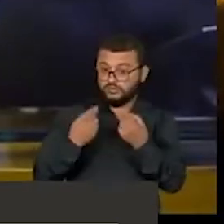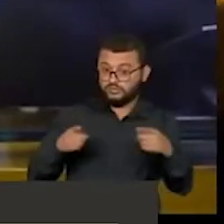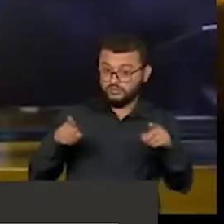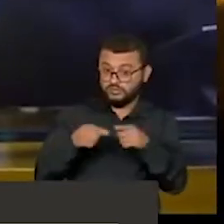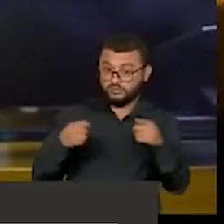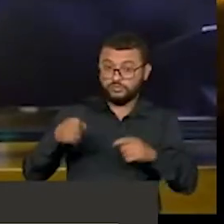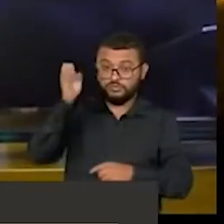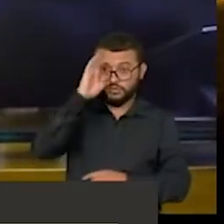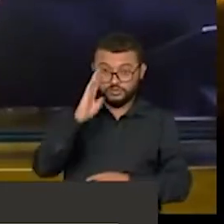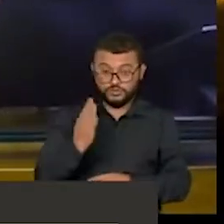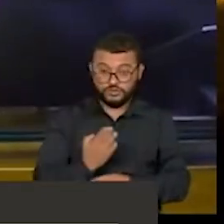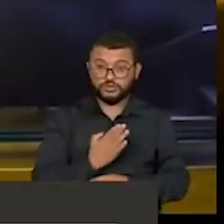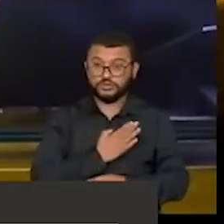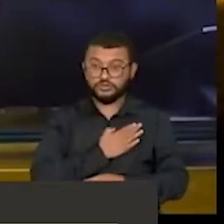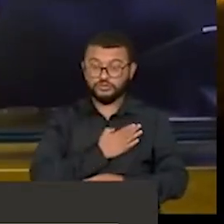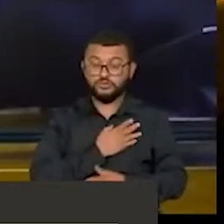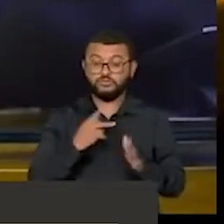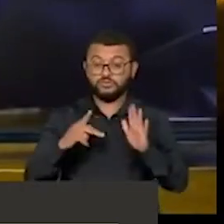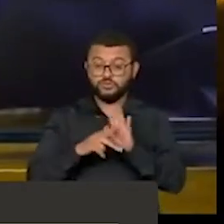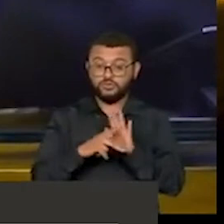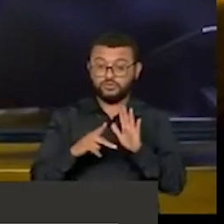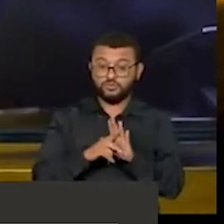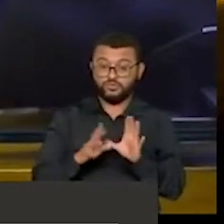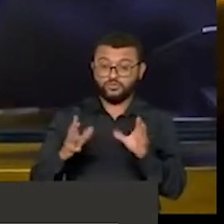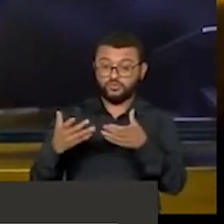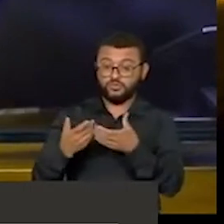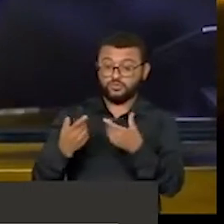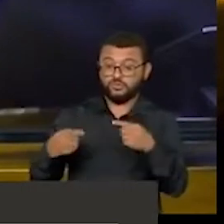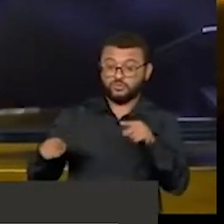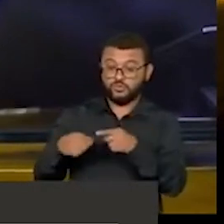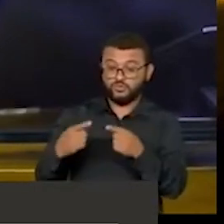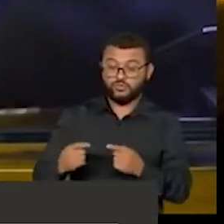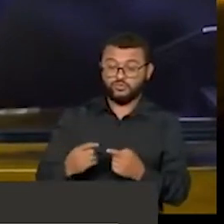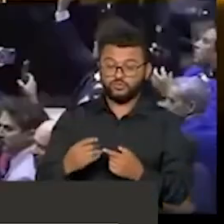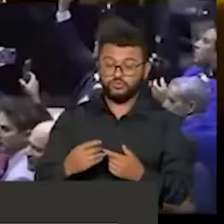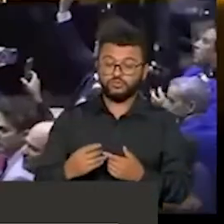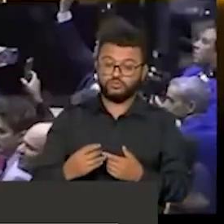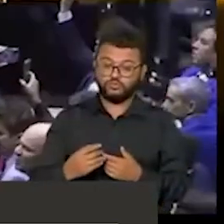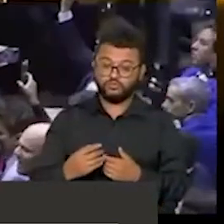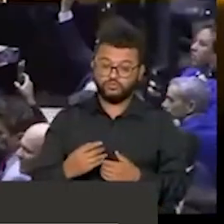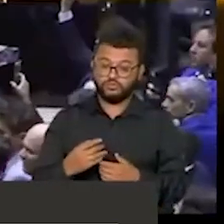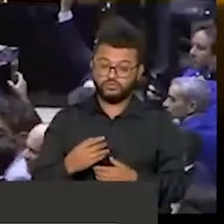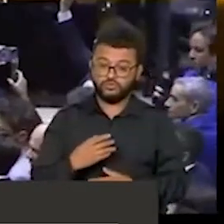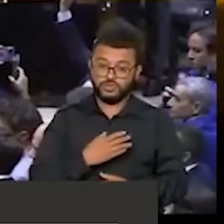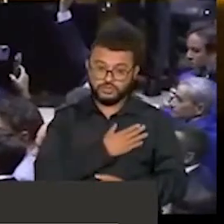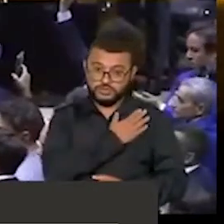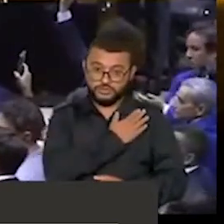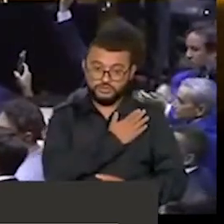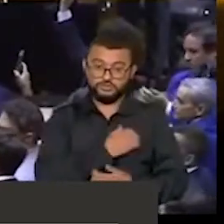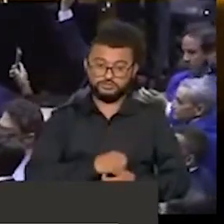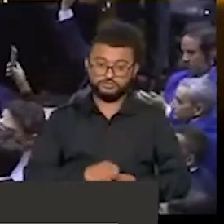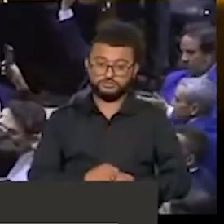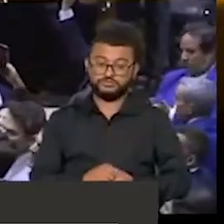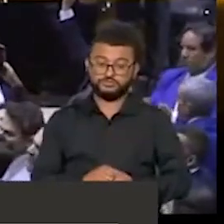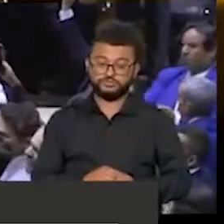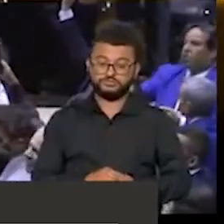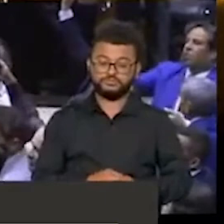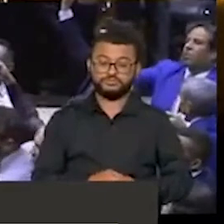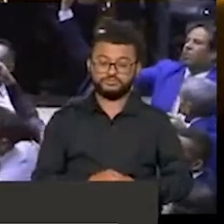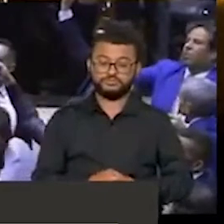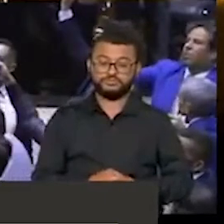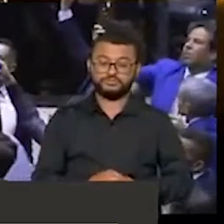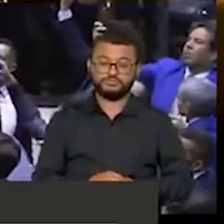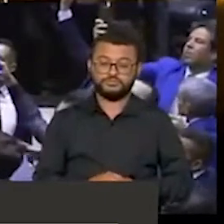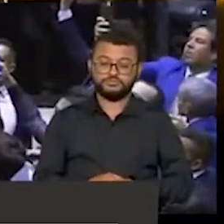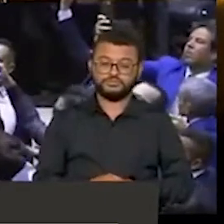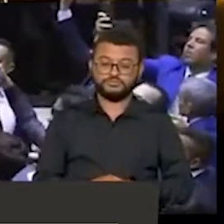complementares elas precisam de maioria absoluta dos votos na câmara para fazer uma reforma são 3/5